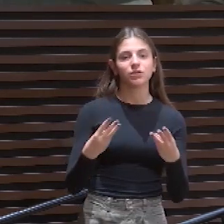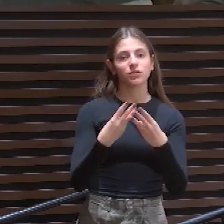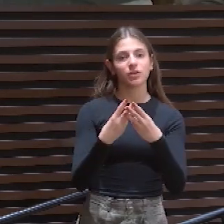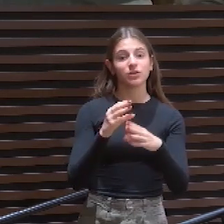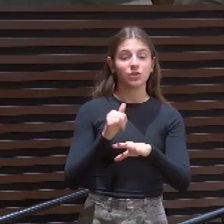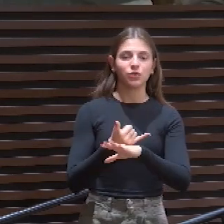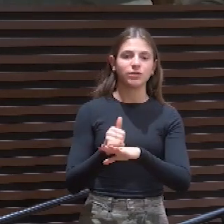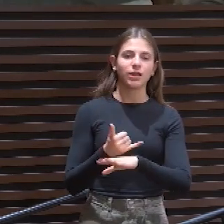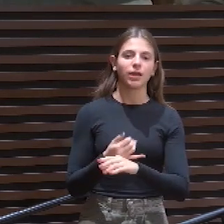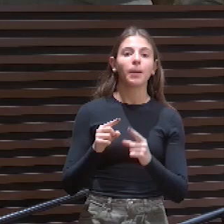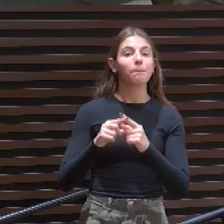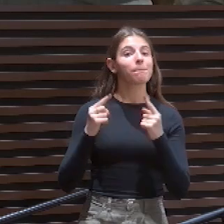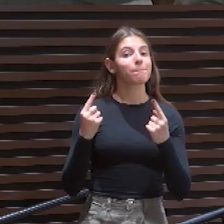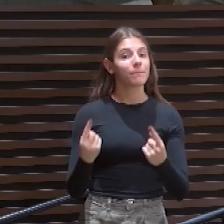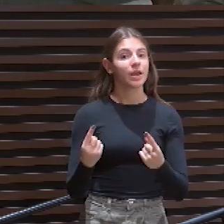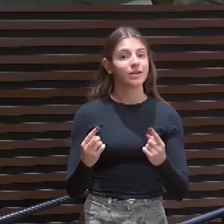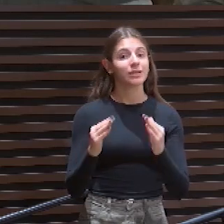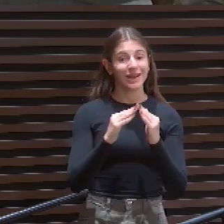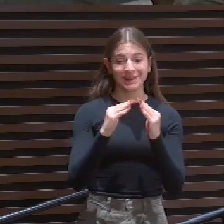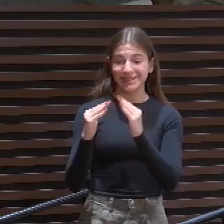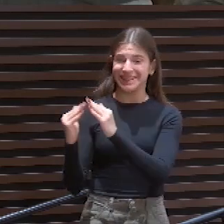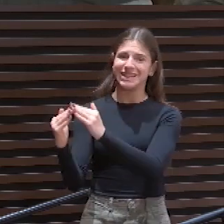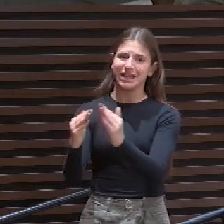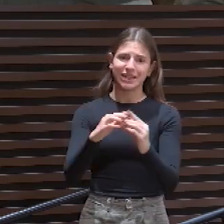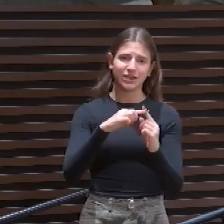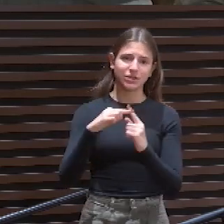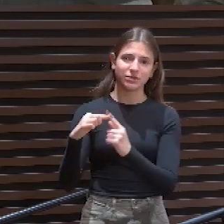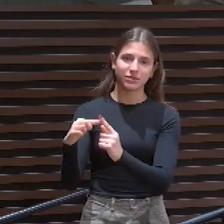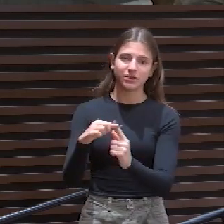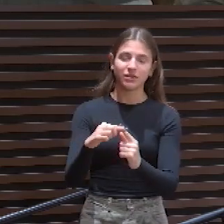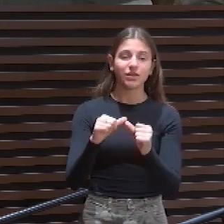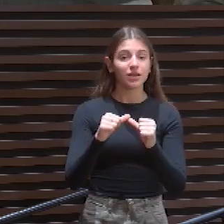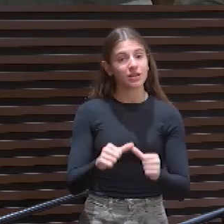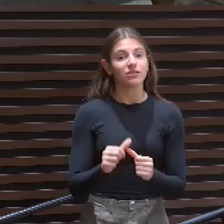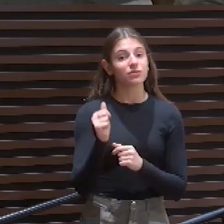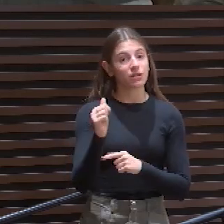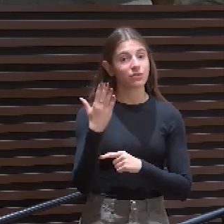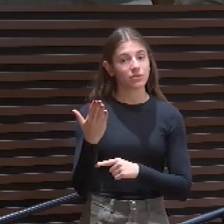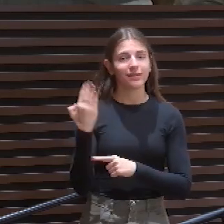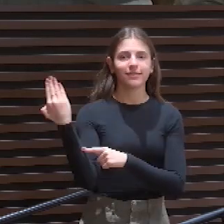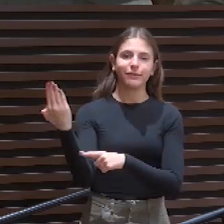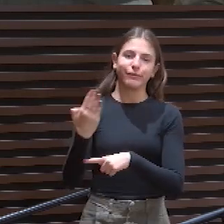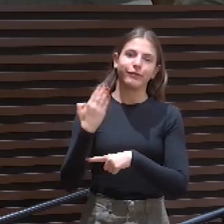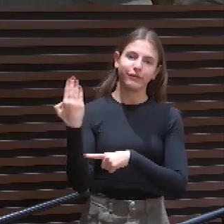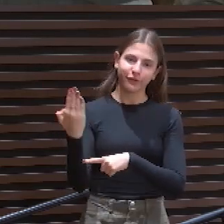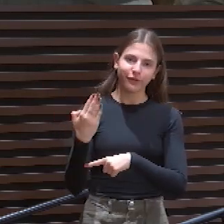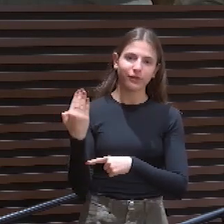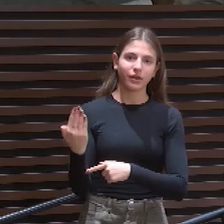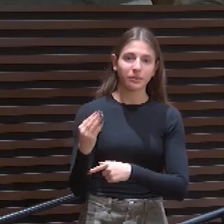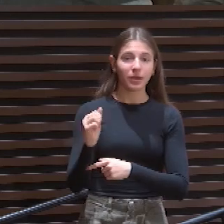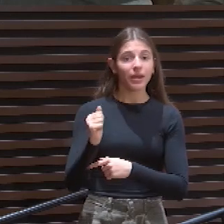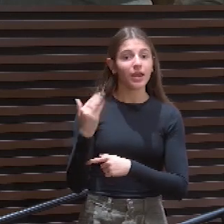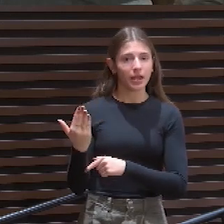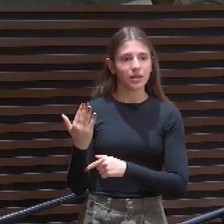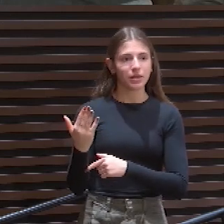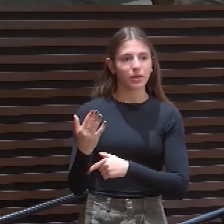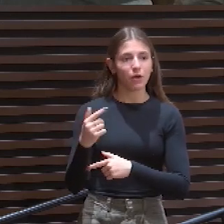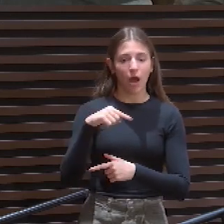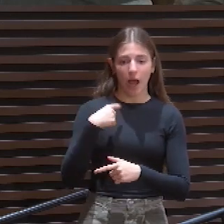das igrejas. E isso acontece em todo o tempo. Então, alcança a nossa